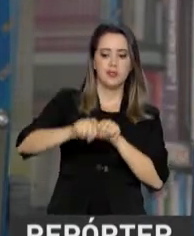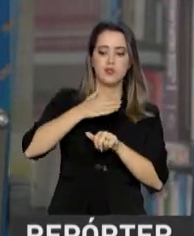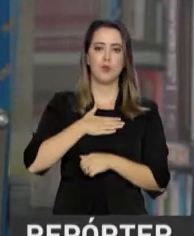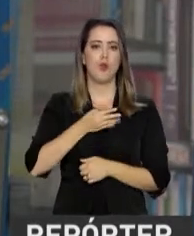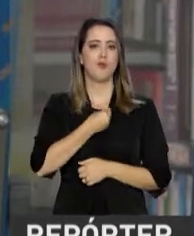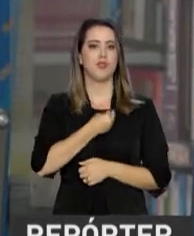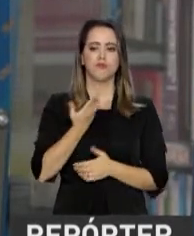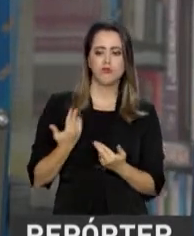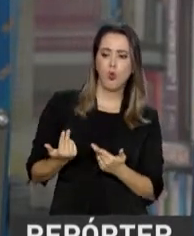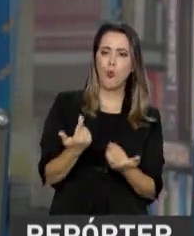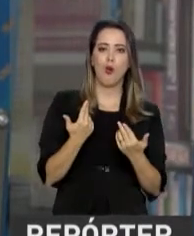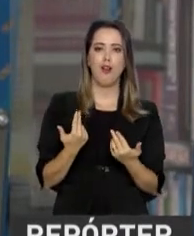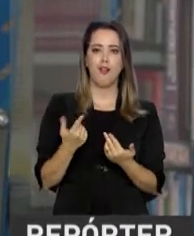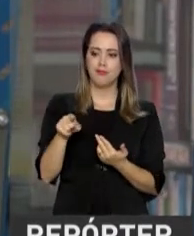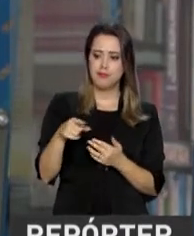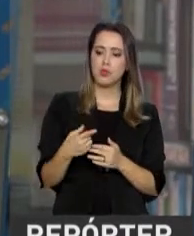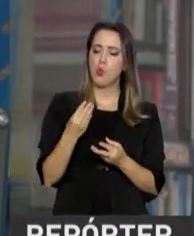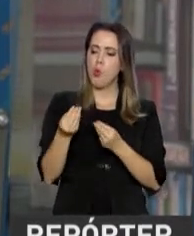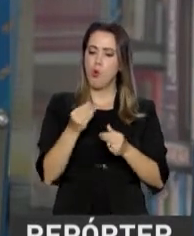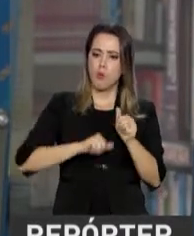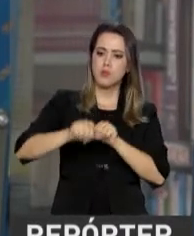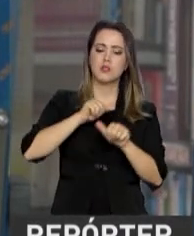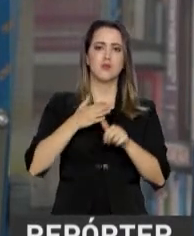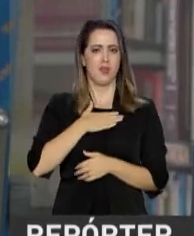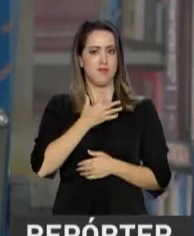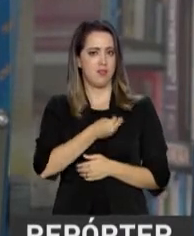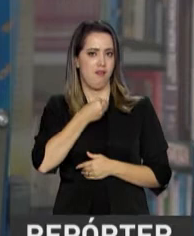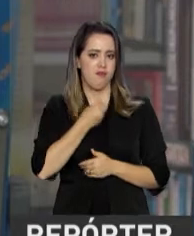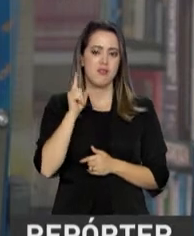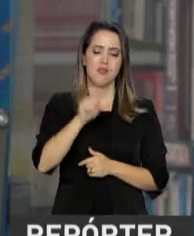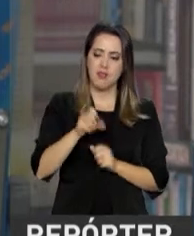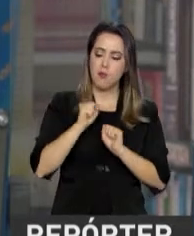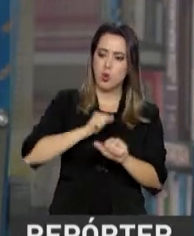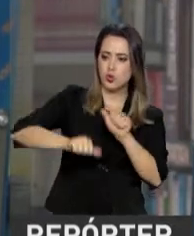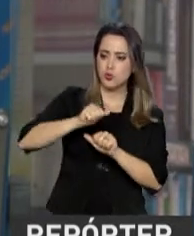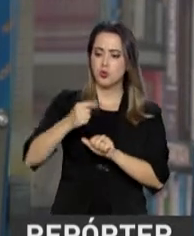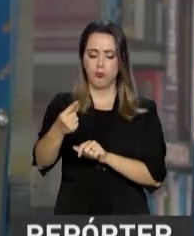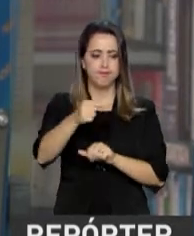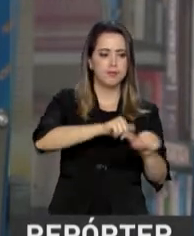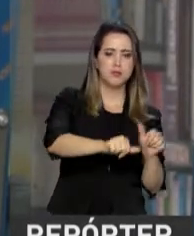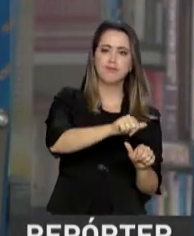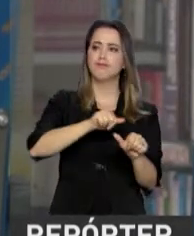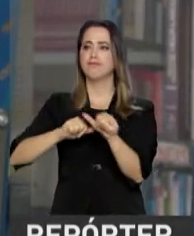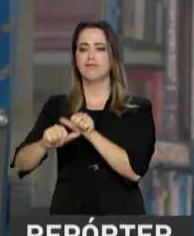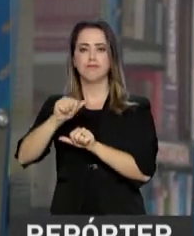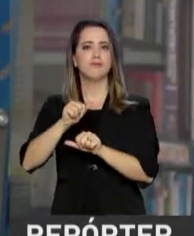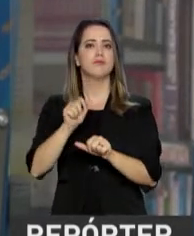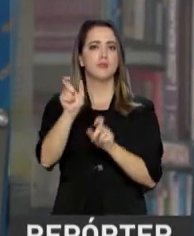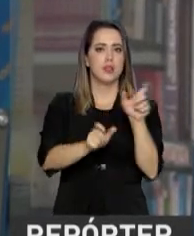também tem que demonstrar pra eles como essa educação é transformadora e pode mudar a vida de cada um e